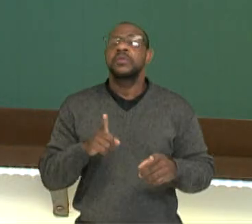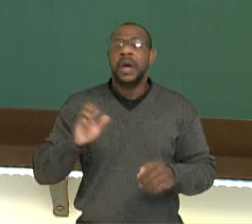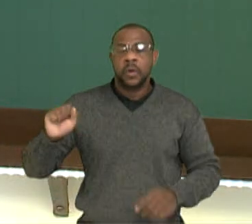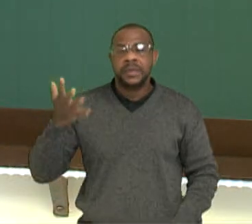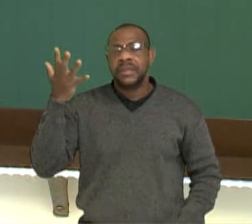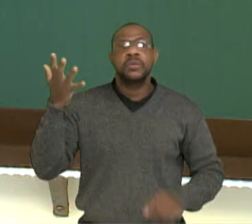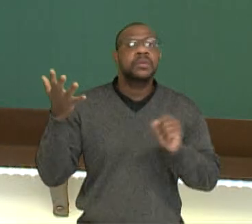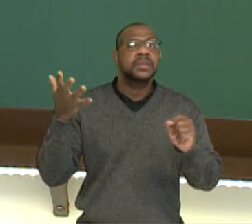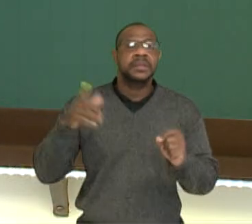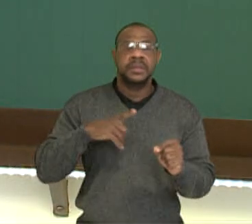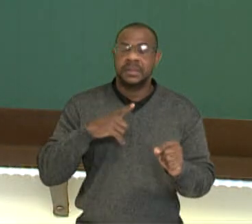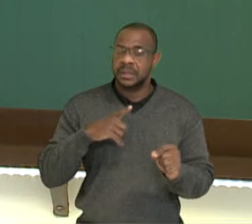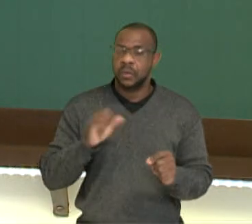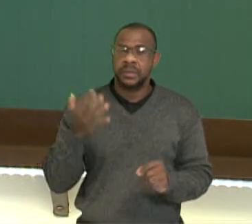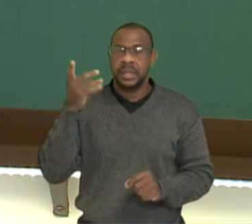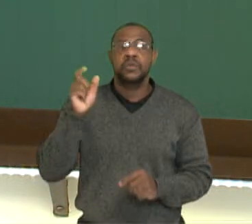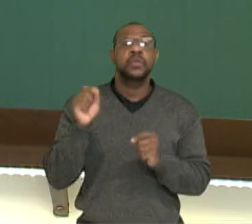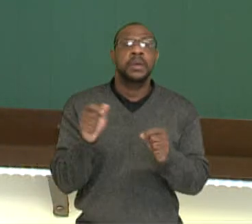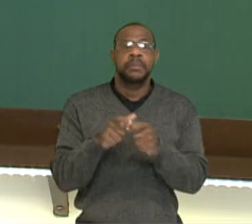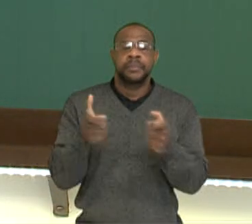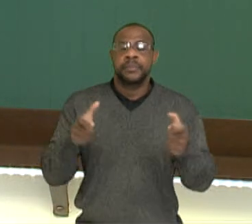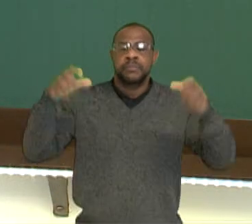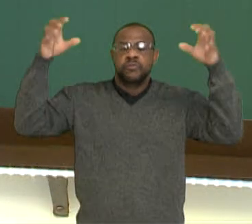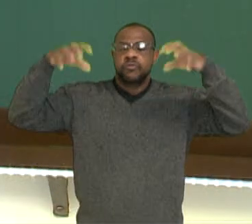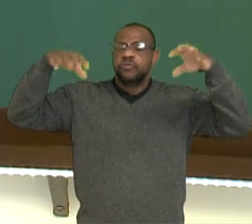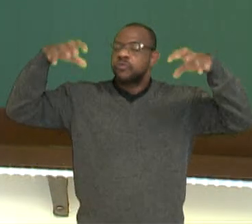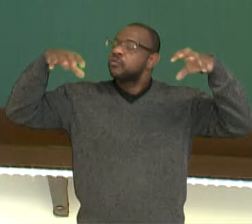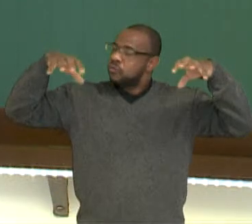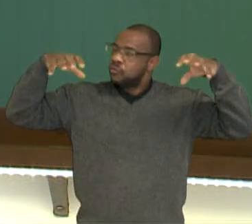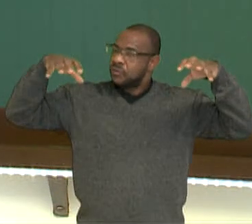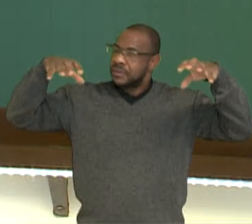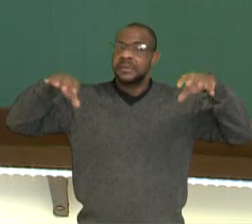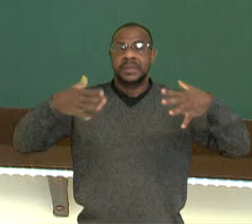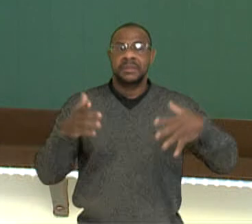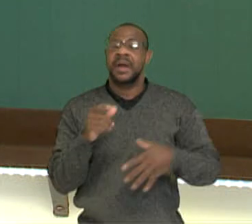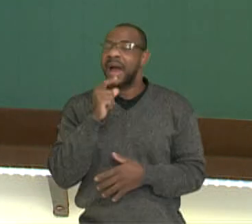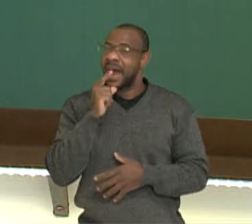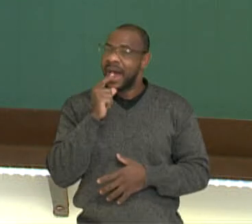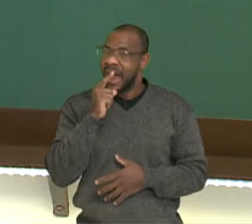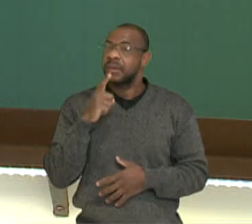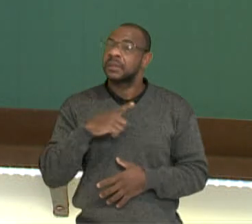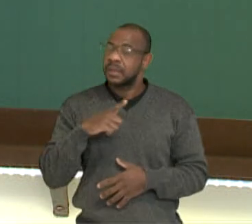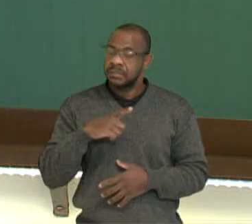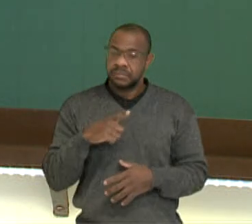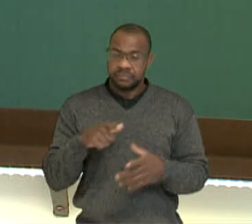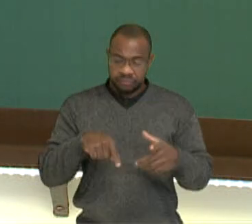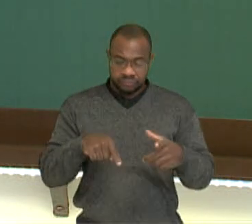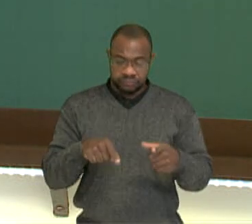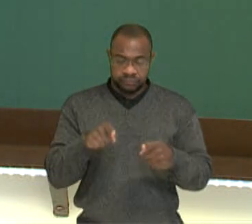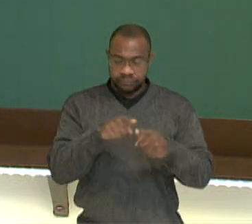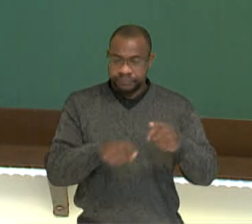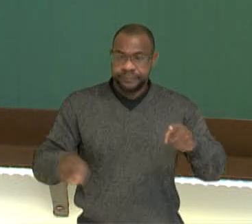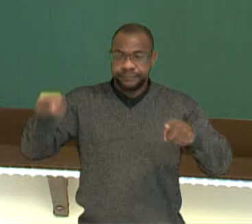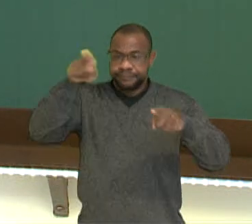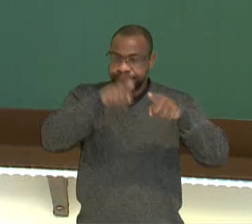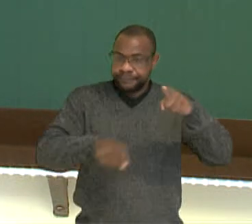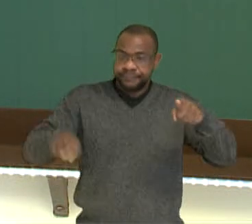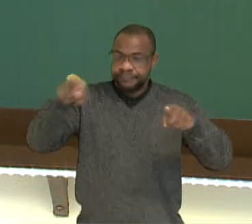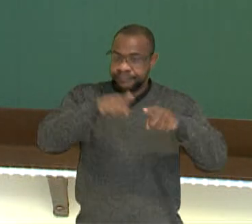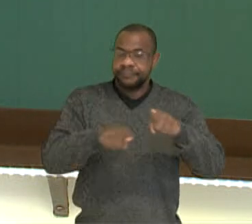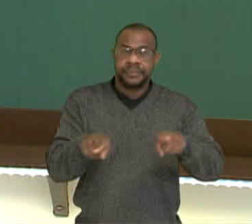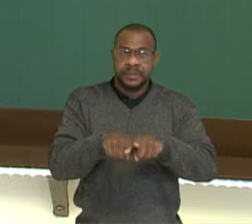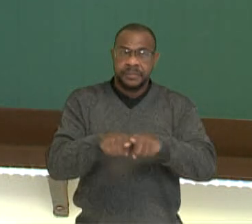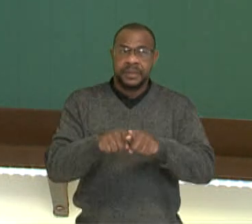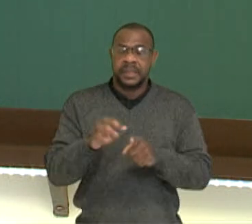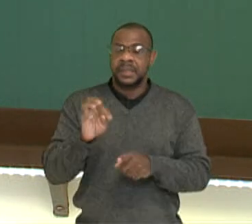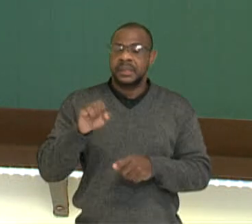uma quantidade maior de chuvas. E como a água também atua como um redutor de amplitude térmica, nós